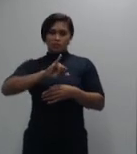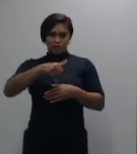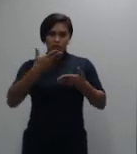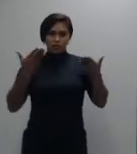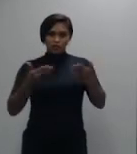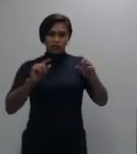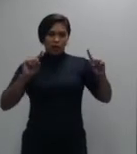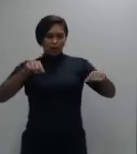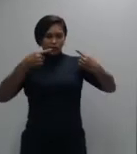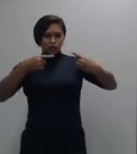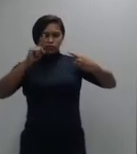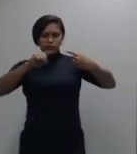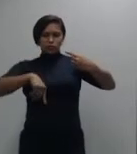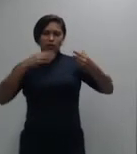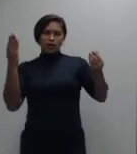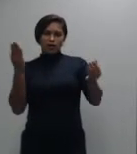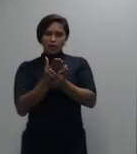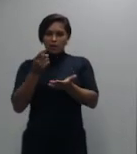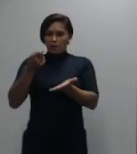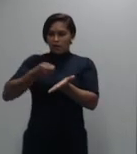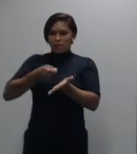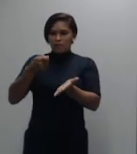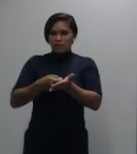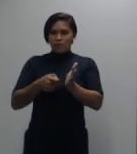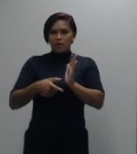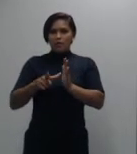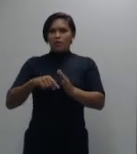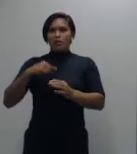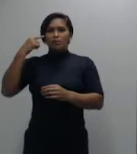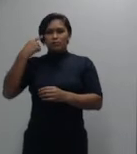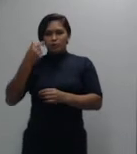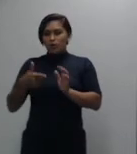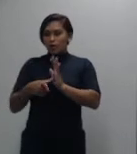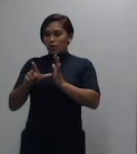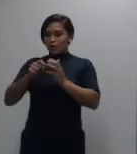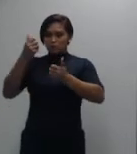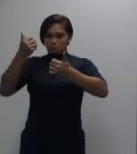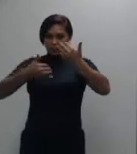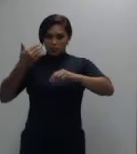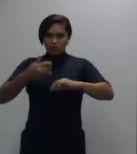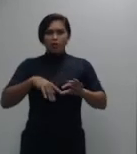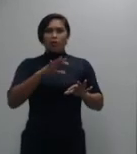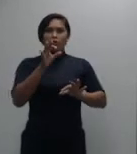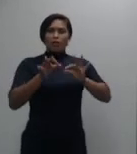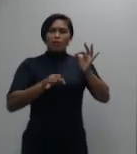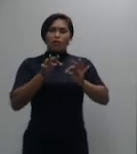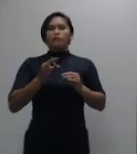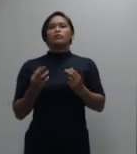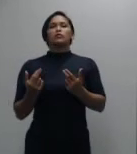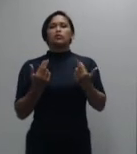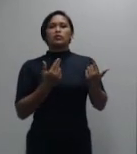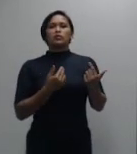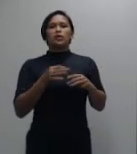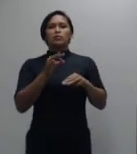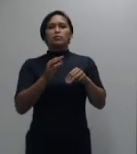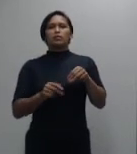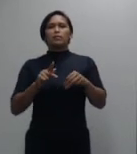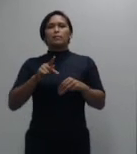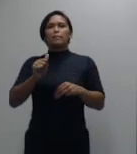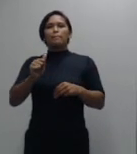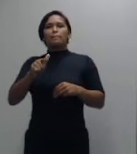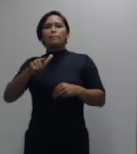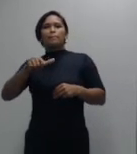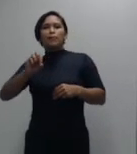questão massa indenizatória recebi o meu colega do Fernando e foi jogada ela tava pelo municipal está subindo que